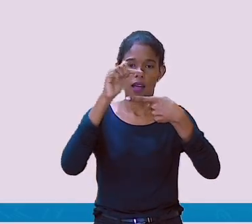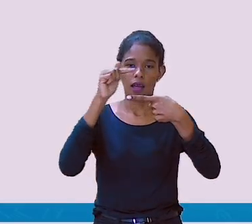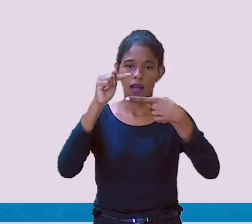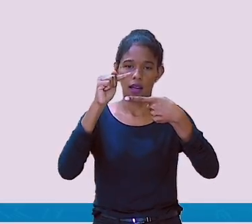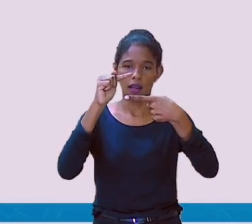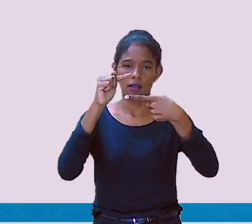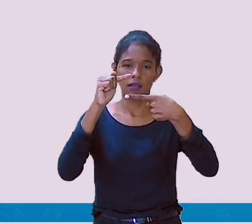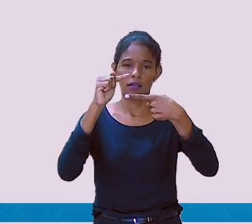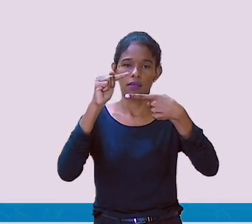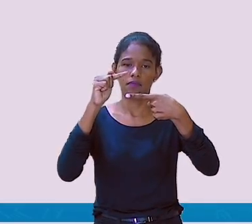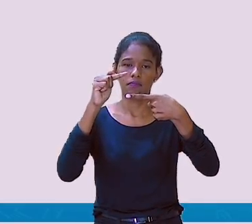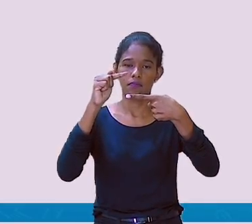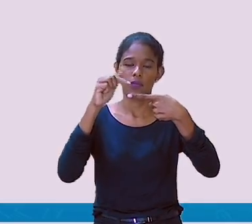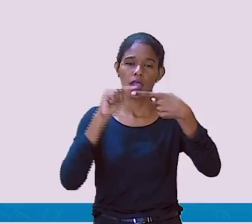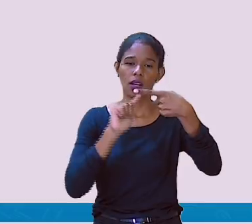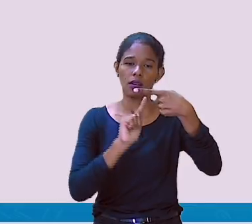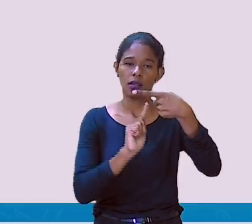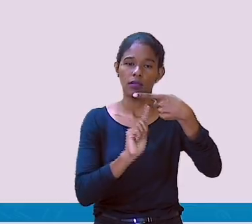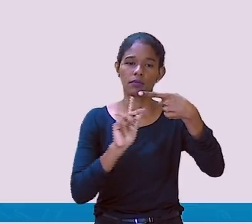está para